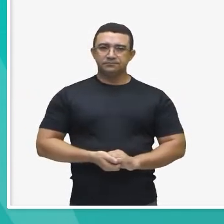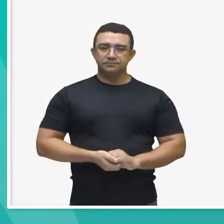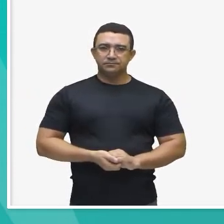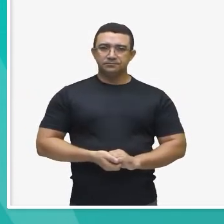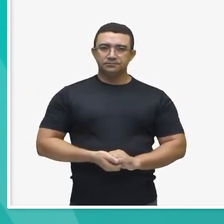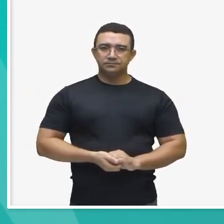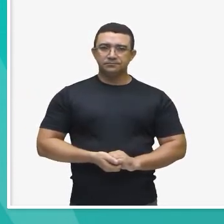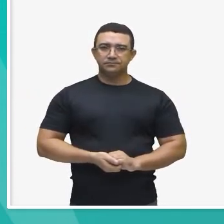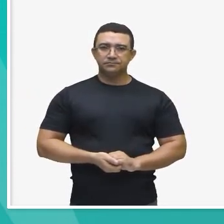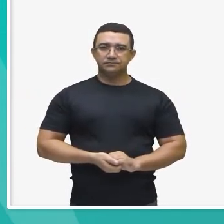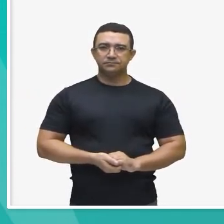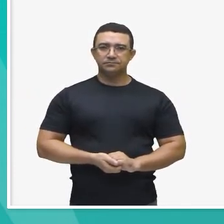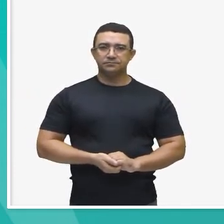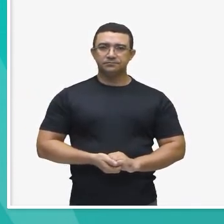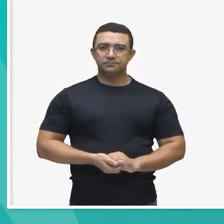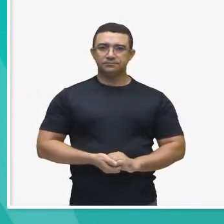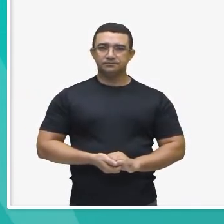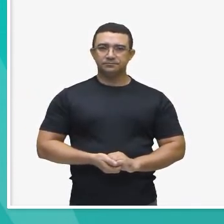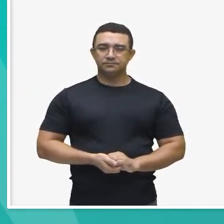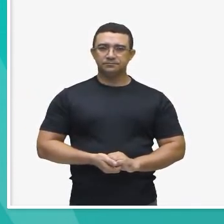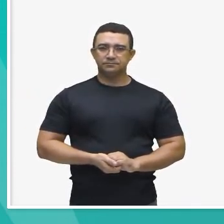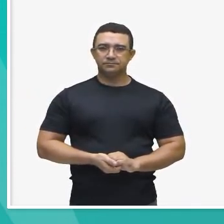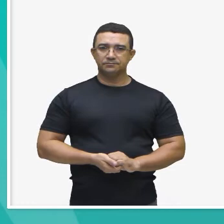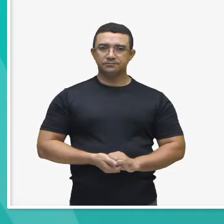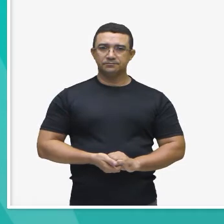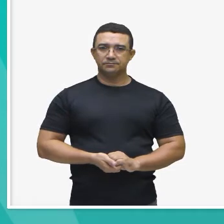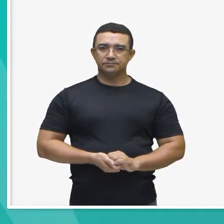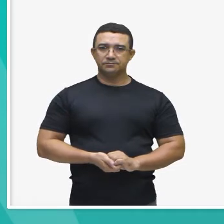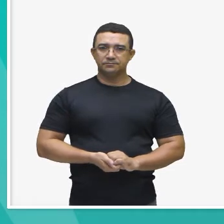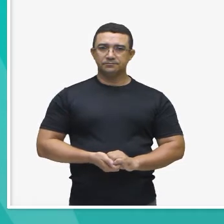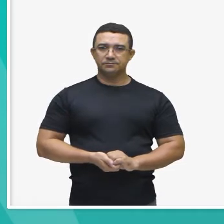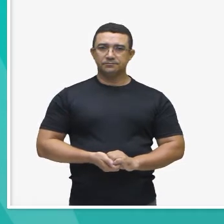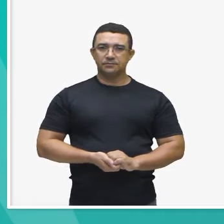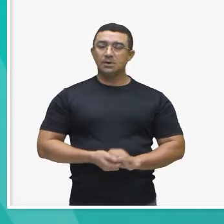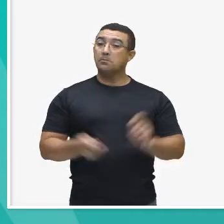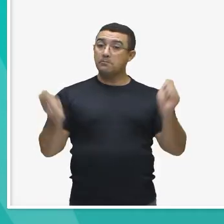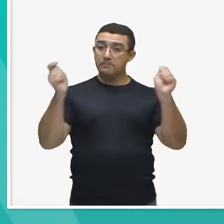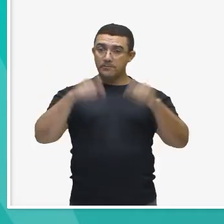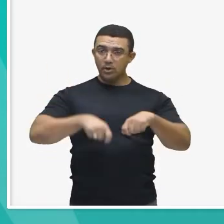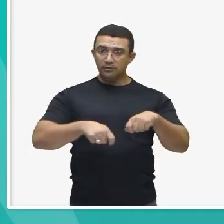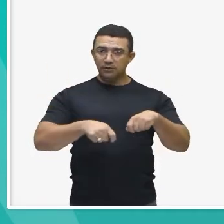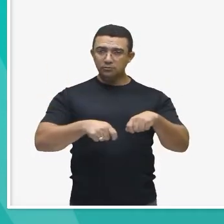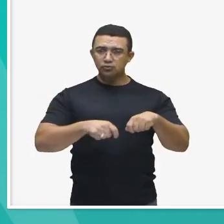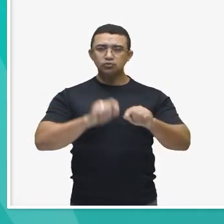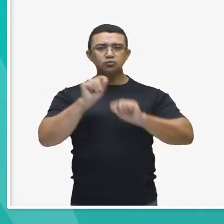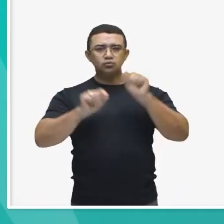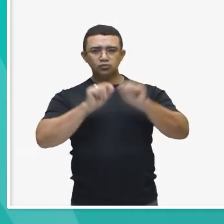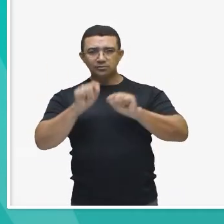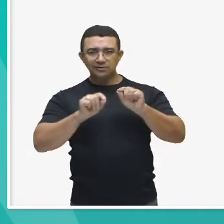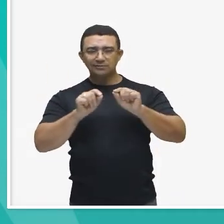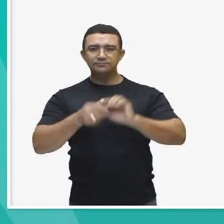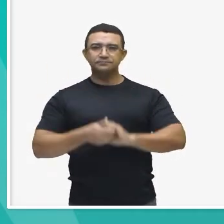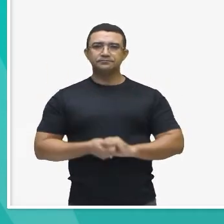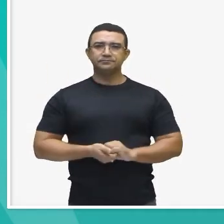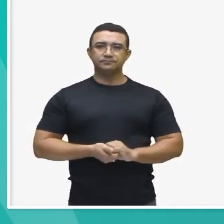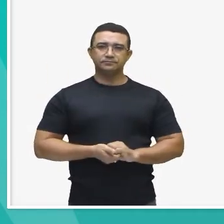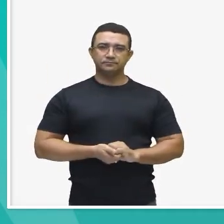certo? Então, nós podemos considerar nesse